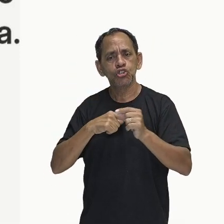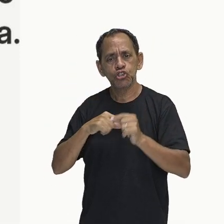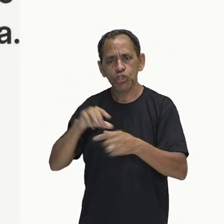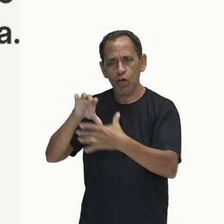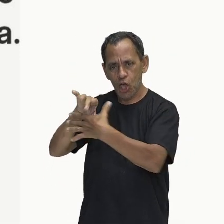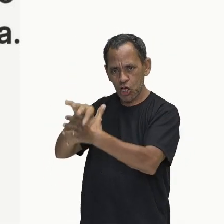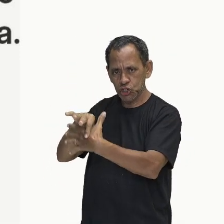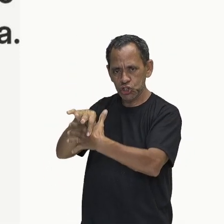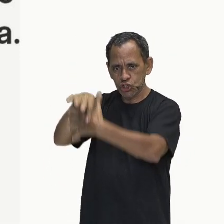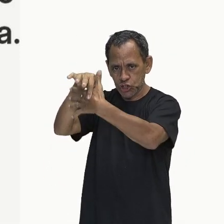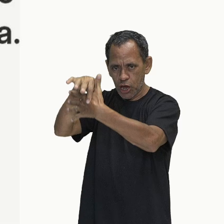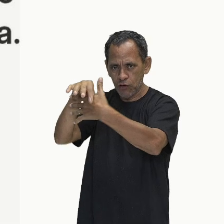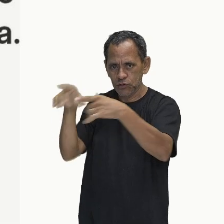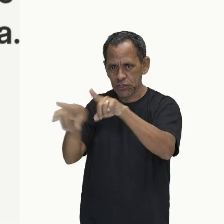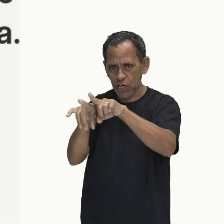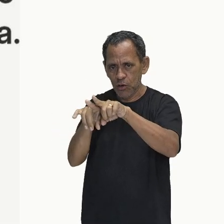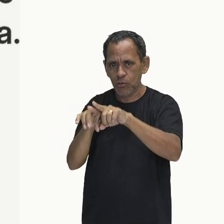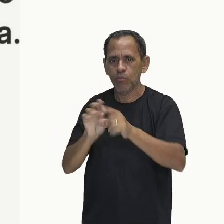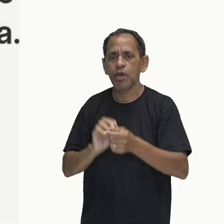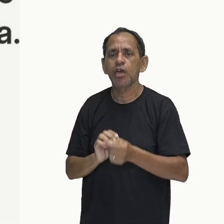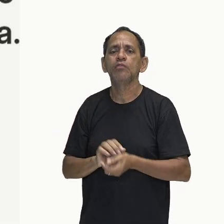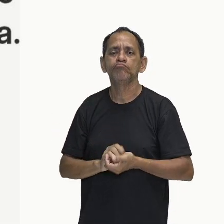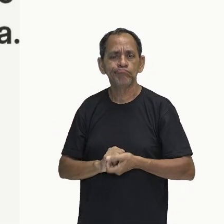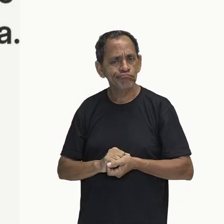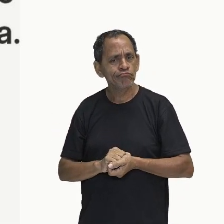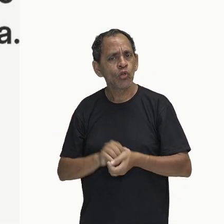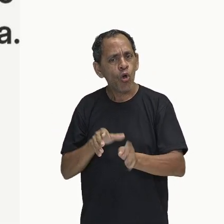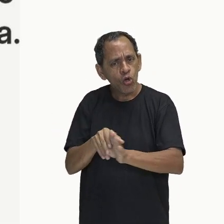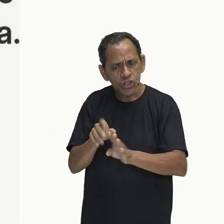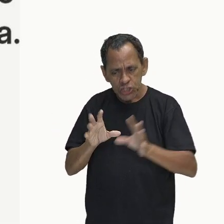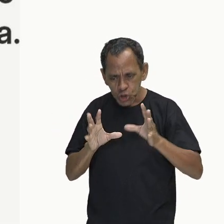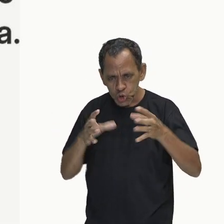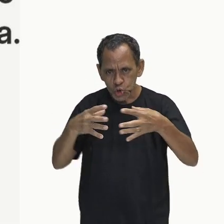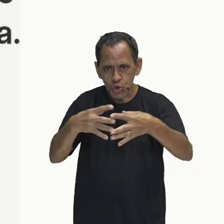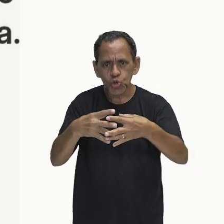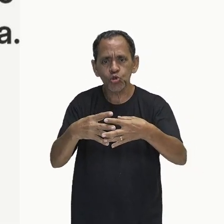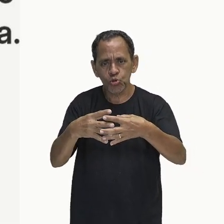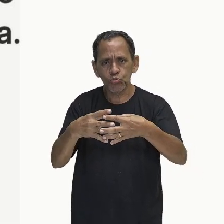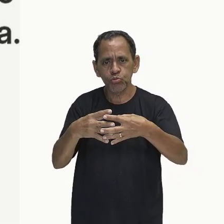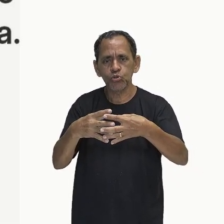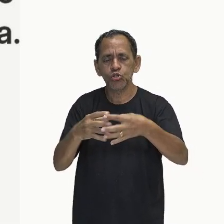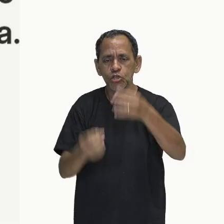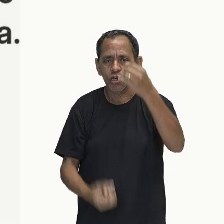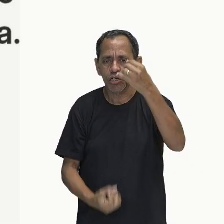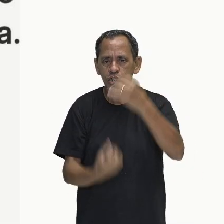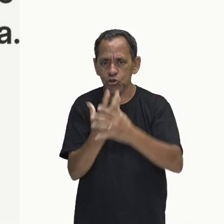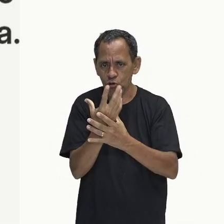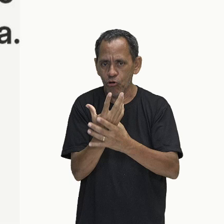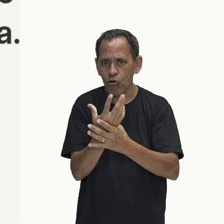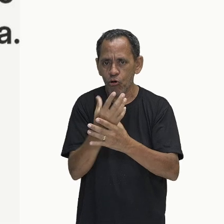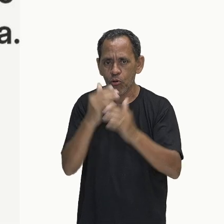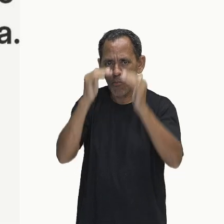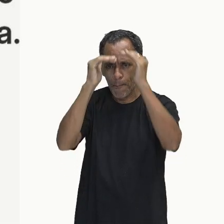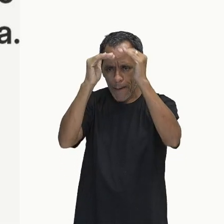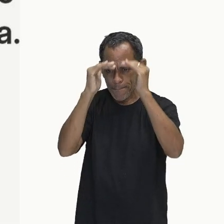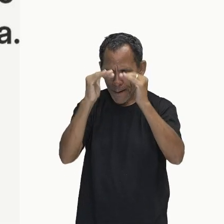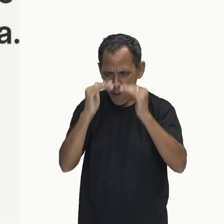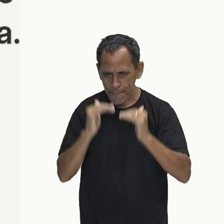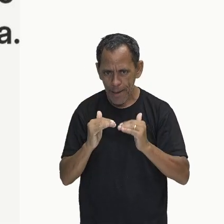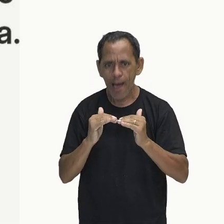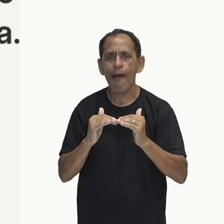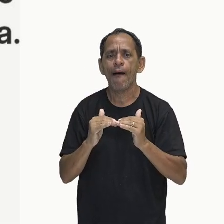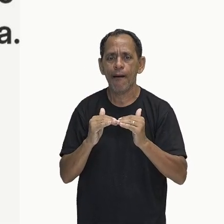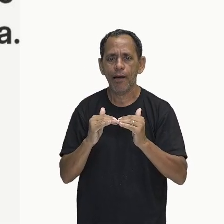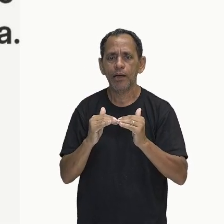a formação de conselhos entre os diversos oikos, deu origem ali a uma hierarquização que posteriormente vai dar